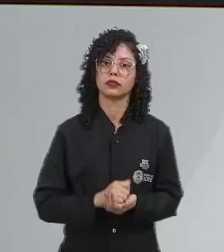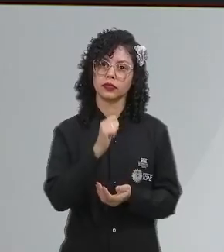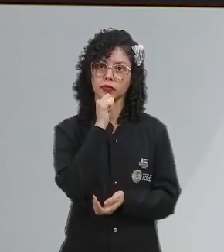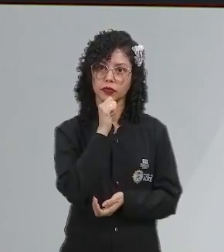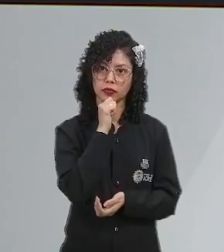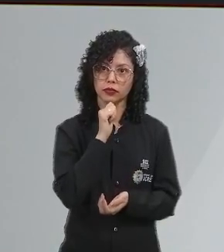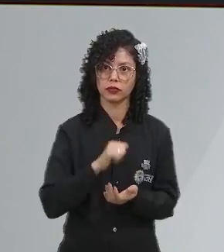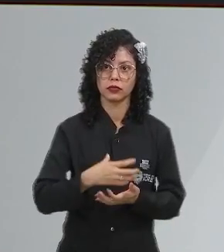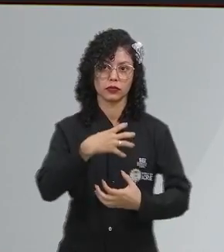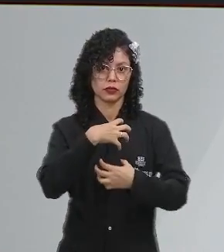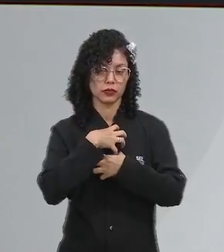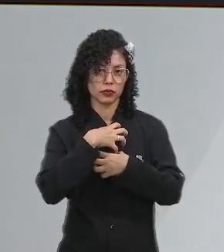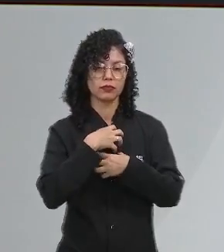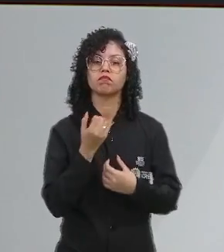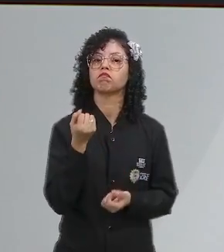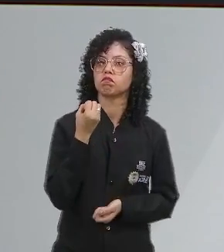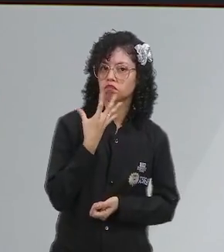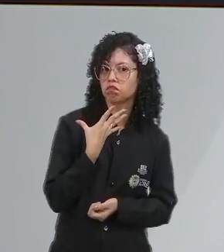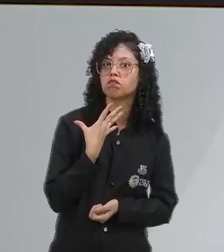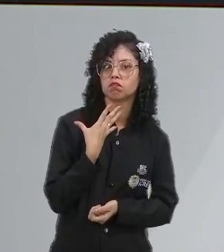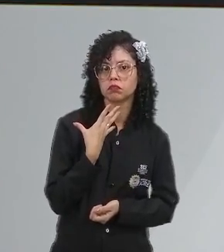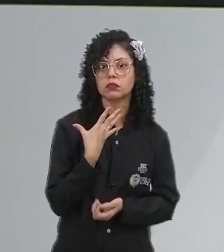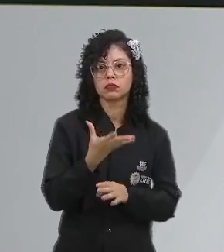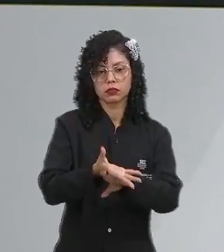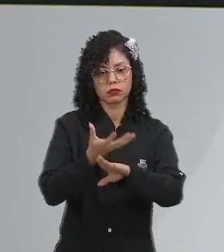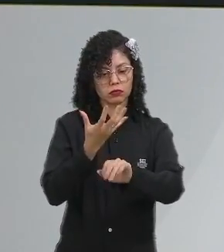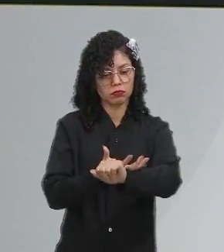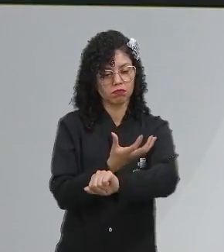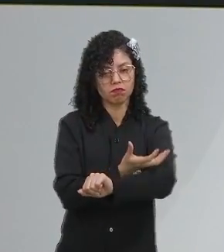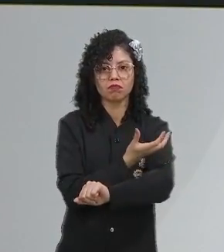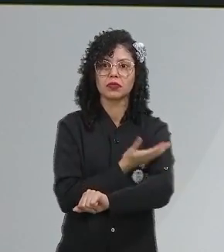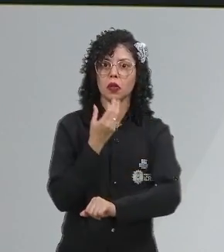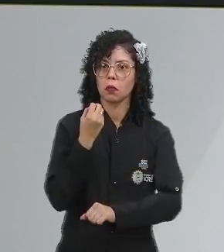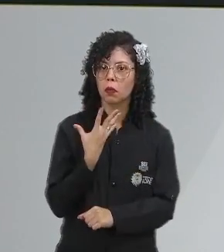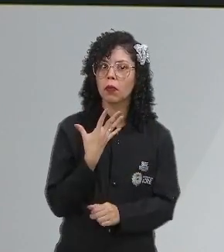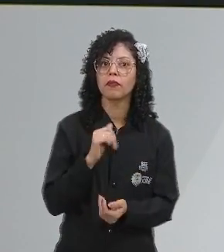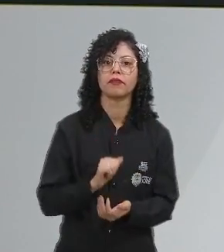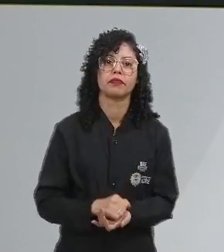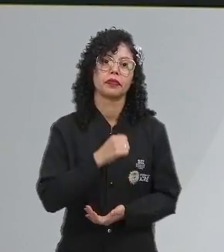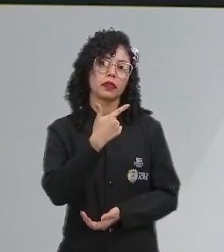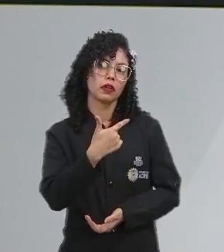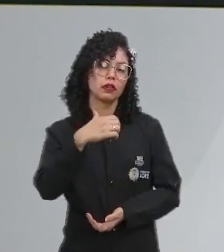ele estava num momento excelente de colheita. Justamente no ano de 29, né,